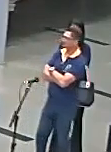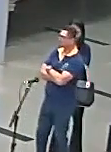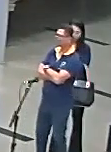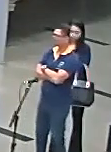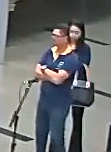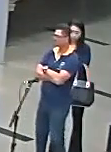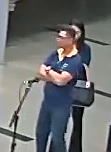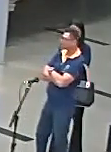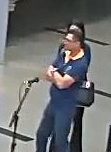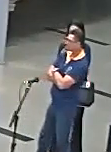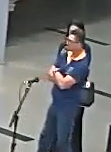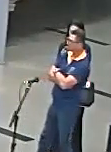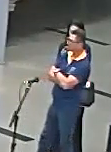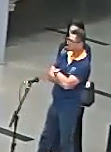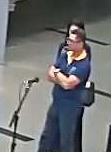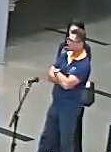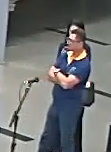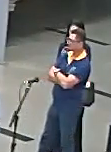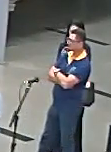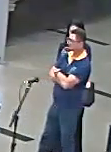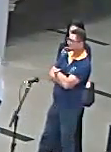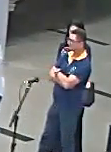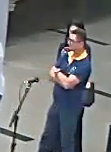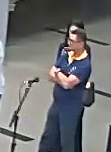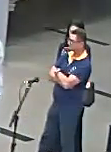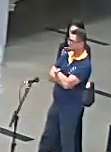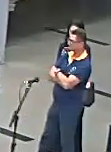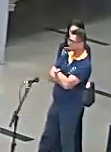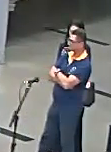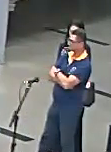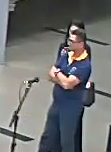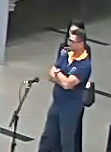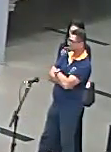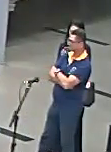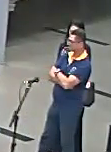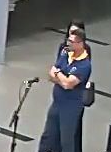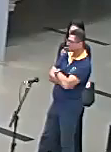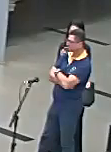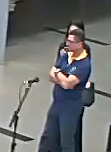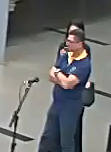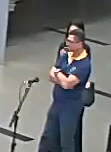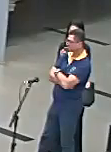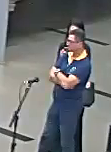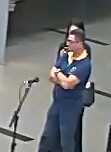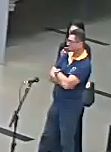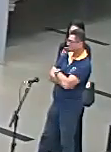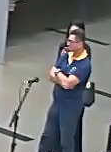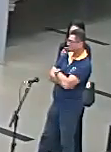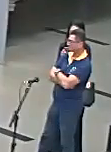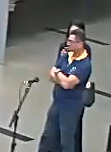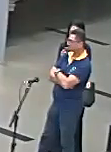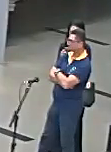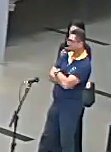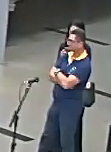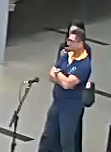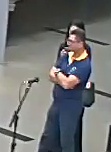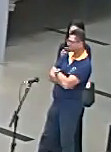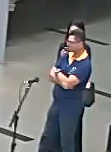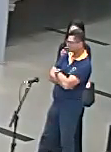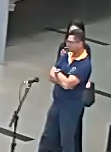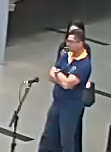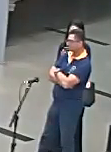escadas de metrô que não funcionava elevadores em repartições públicas diversas Municipal Estadual e Federal que não tem